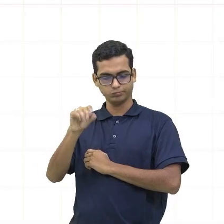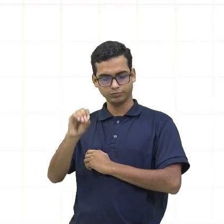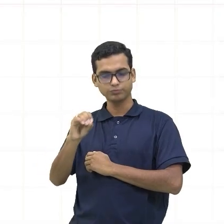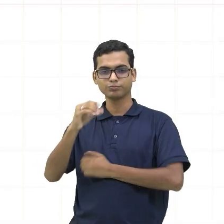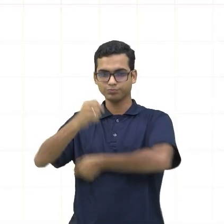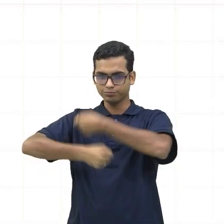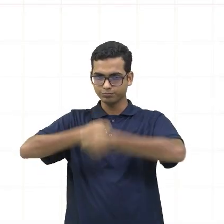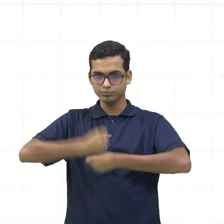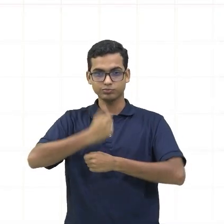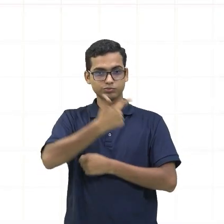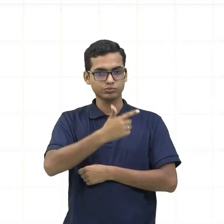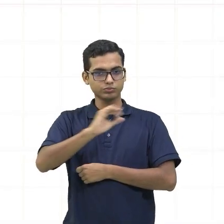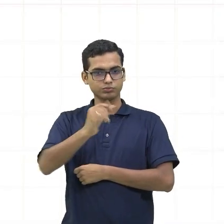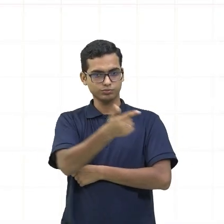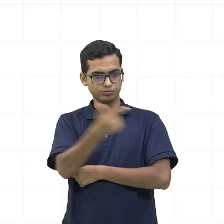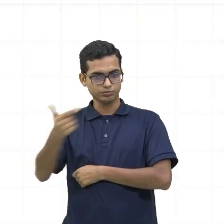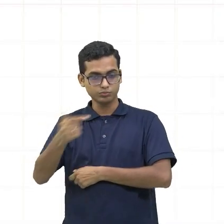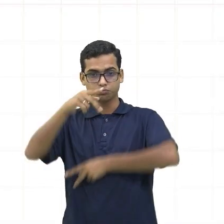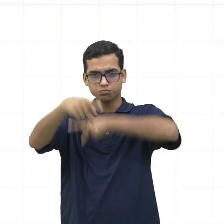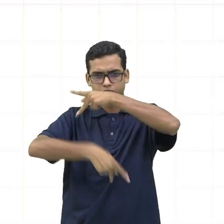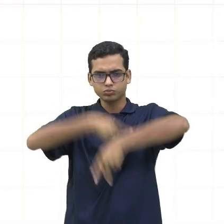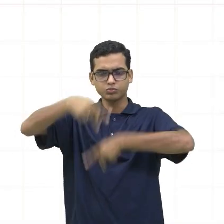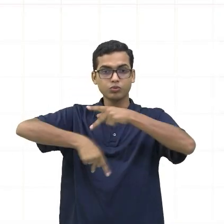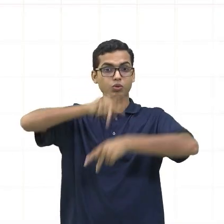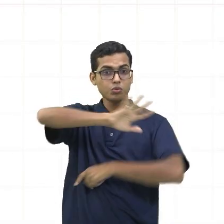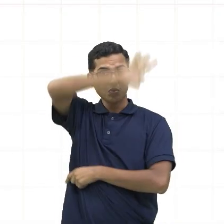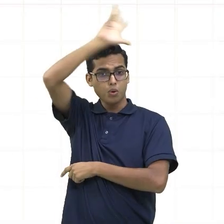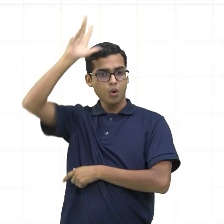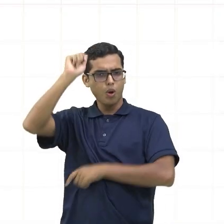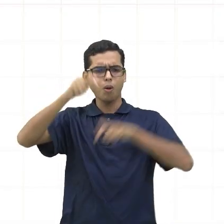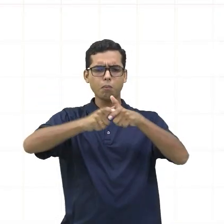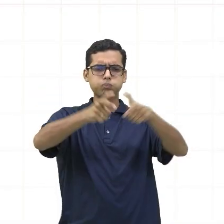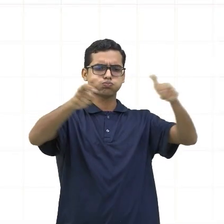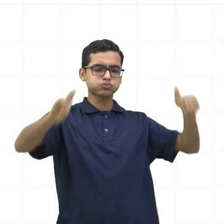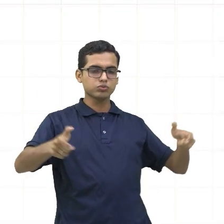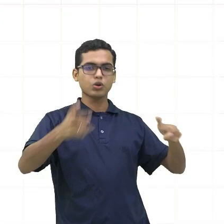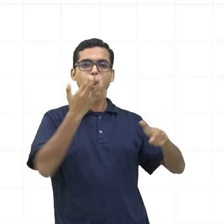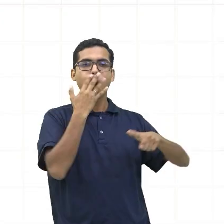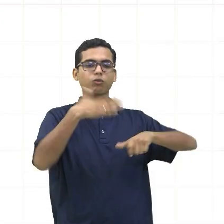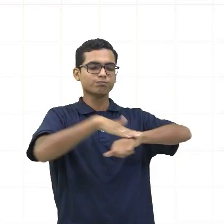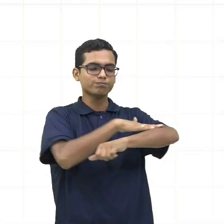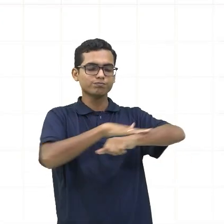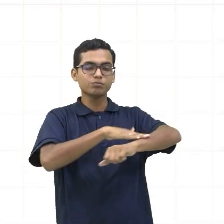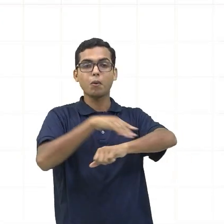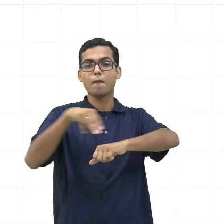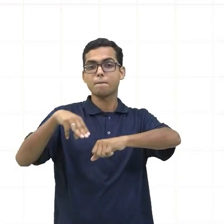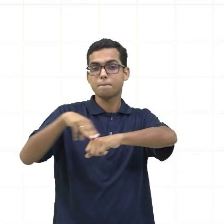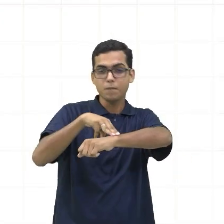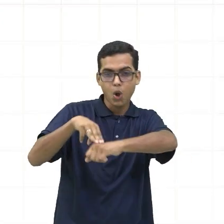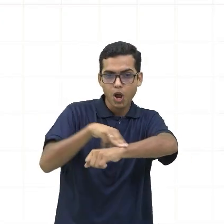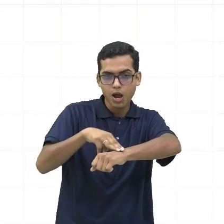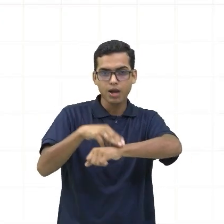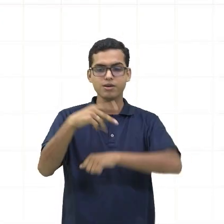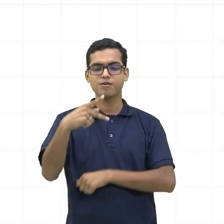a população amazonense ela é predominantemente parda. No ano de